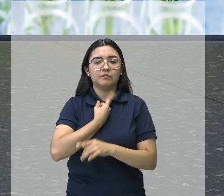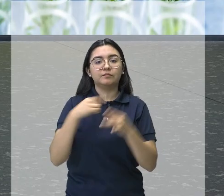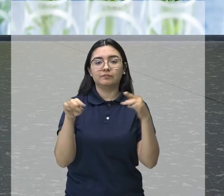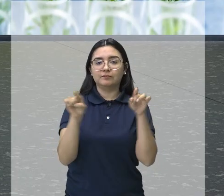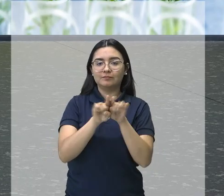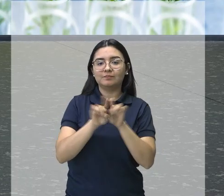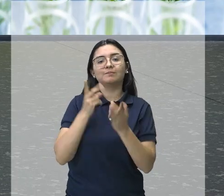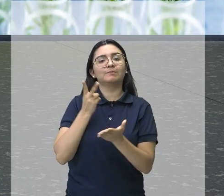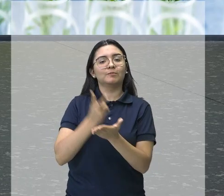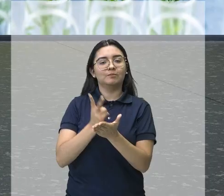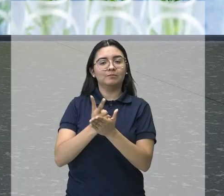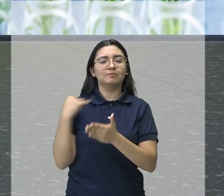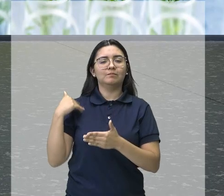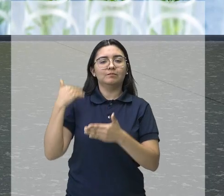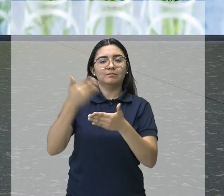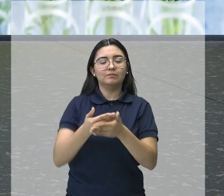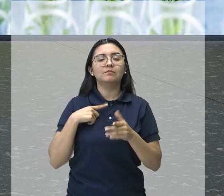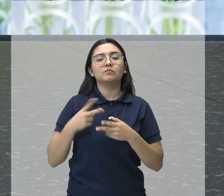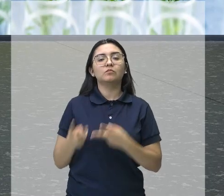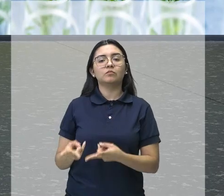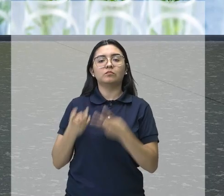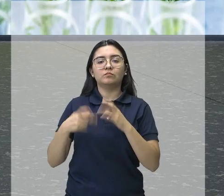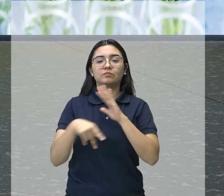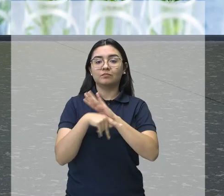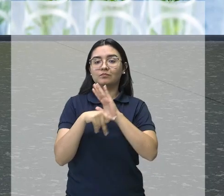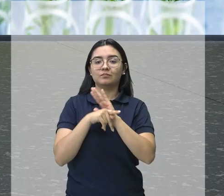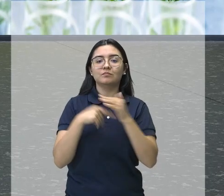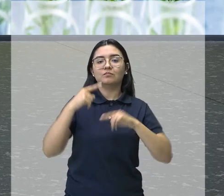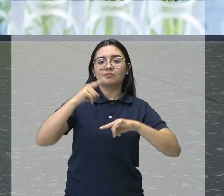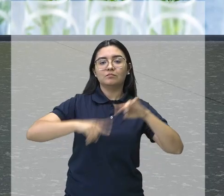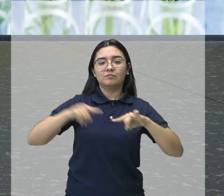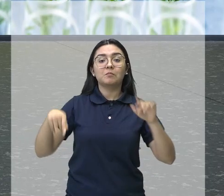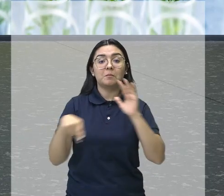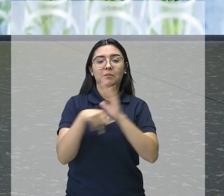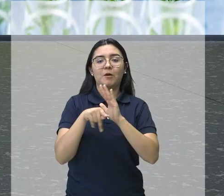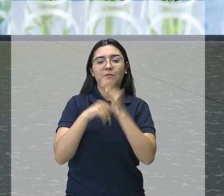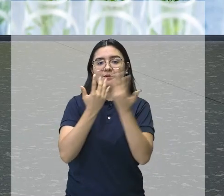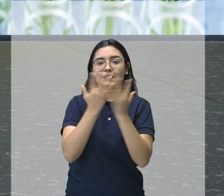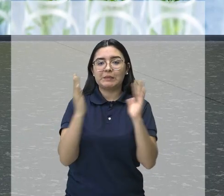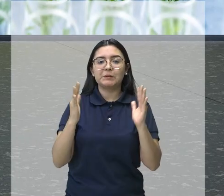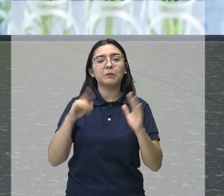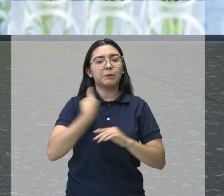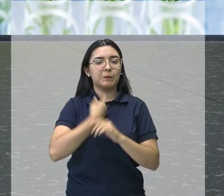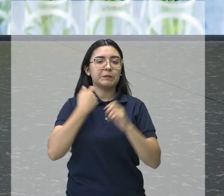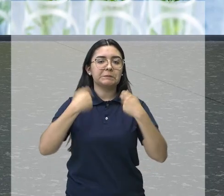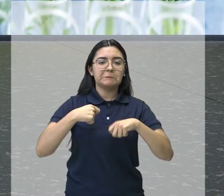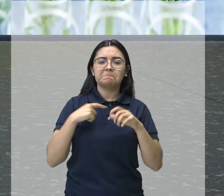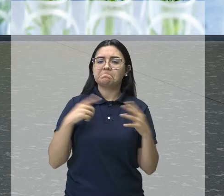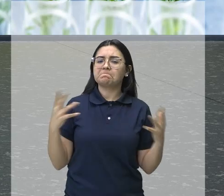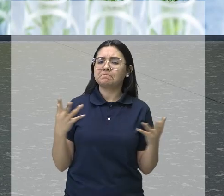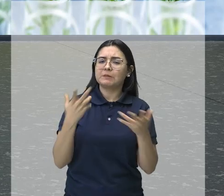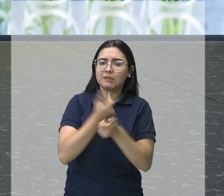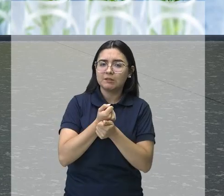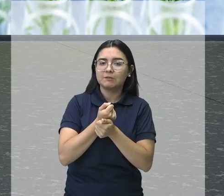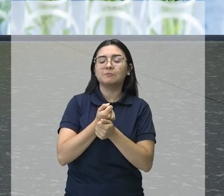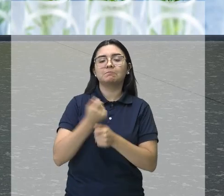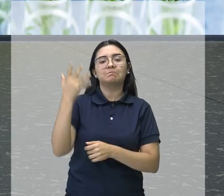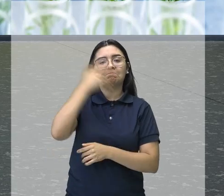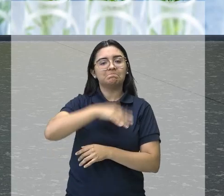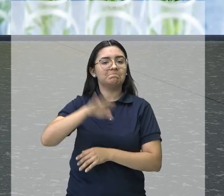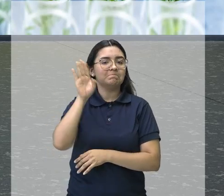também continuemos a extrair o que nós necessitamos. Muito bonito,